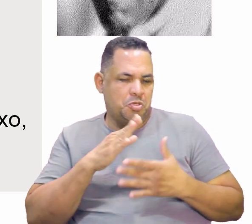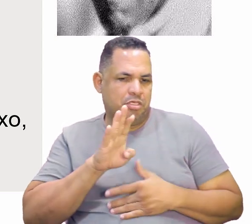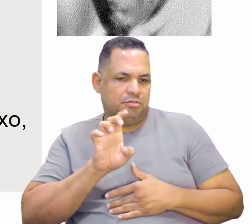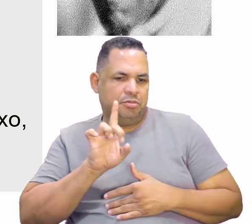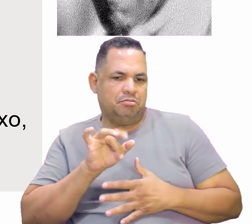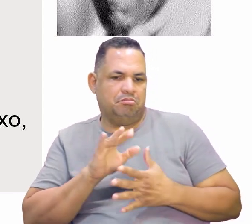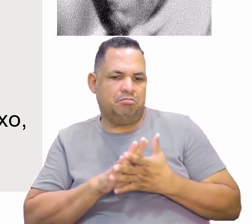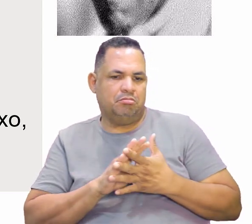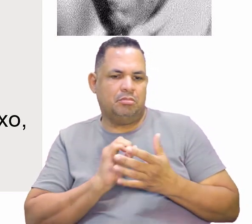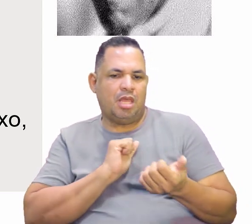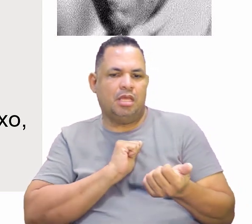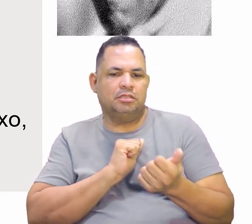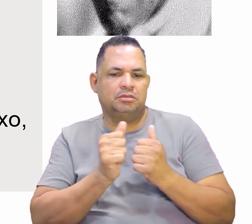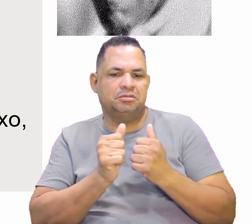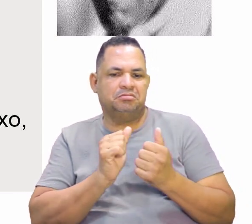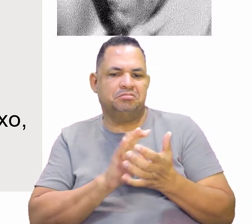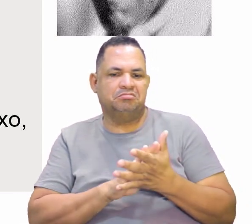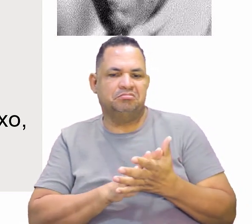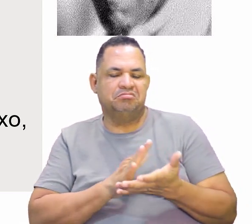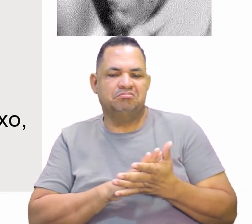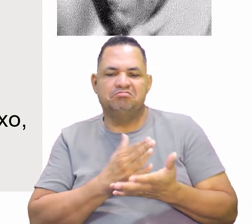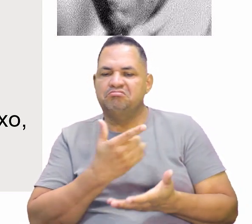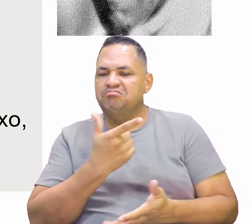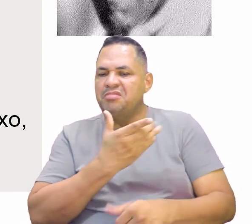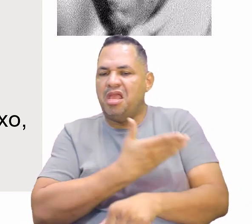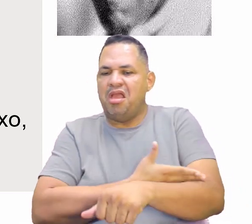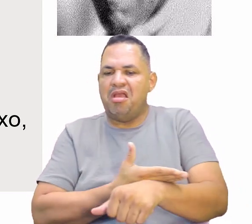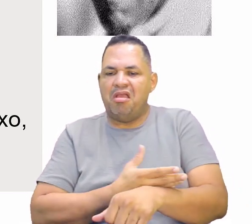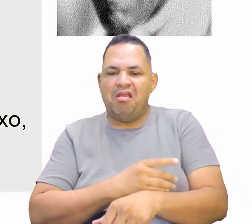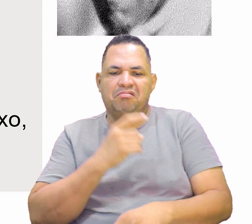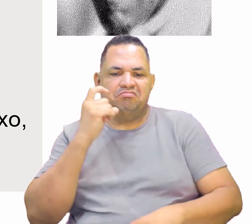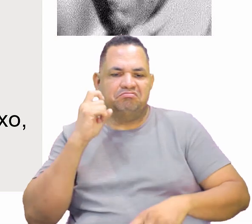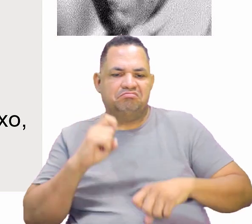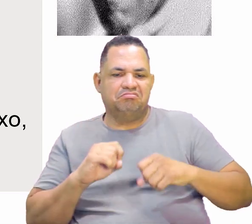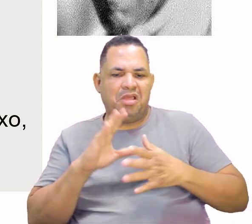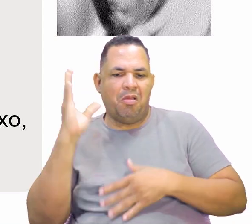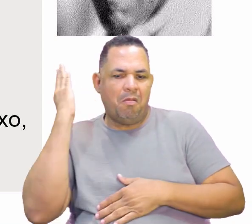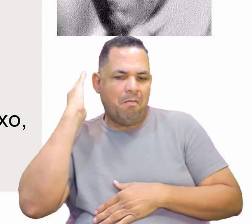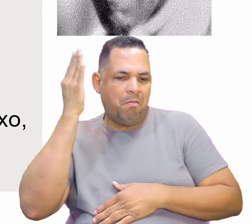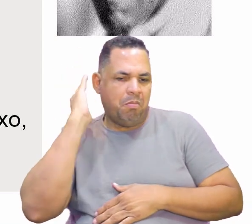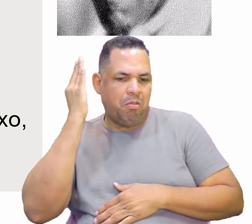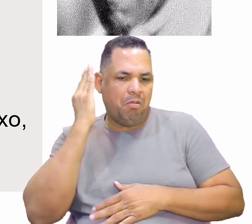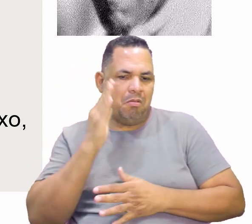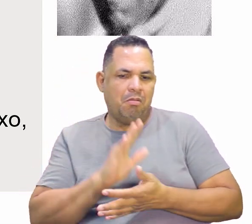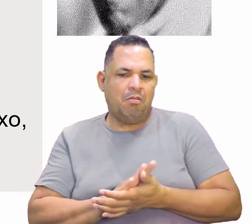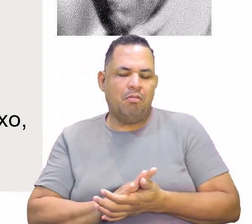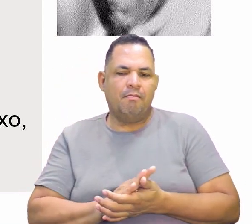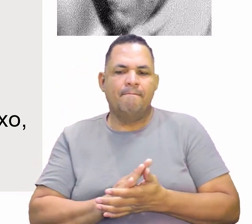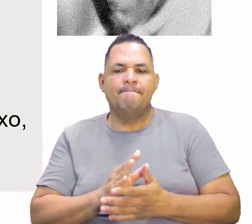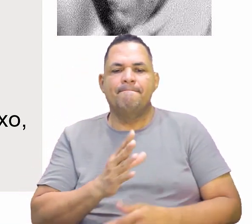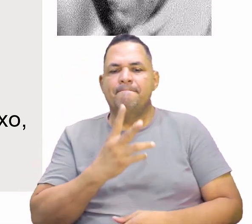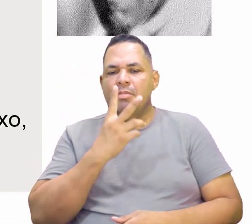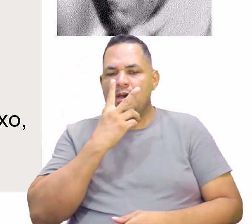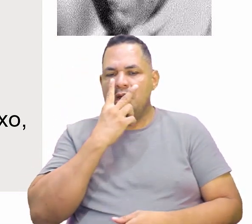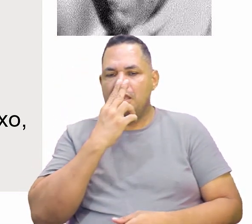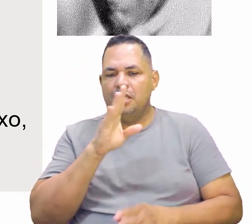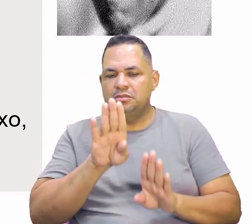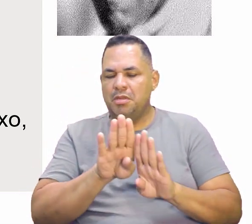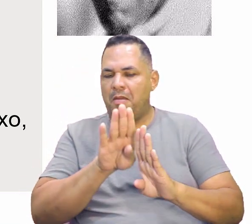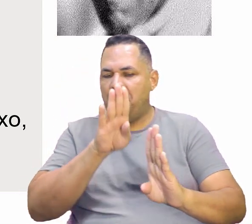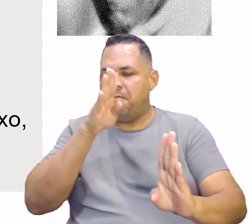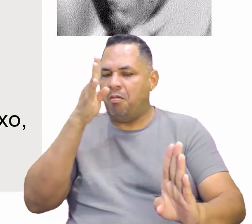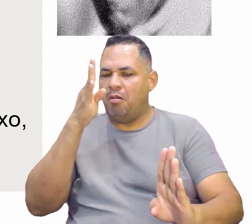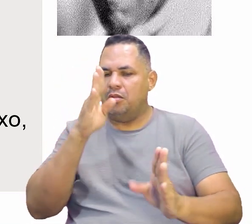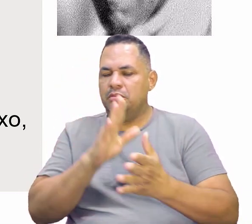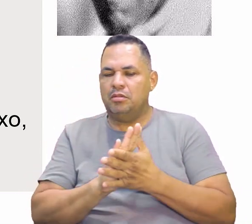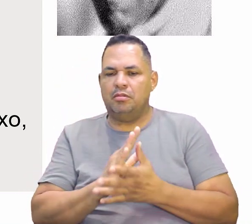despudor, esporte, ignorância e sexo, burra como uma porta, um coió. Então, o Mário de